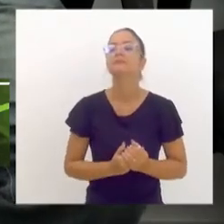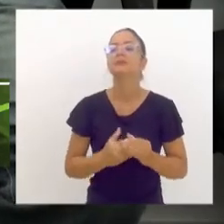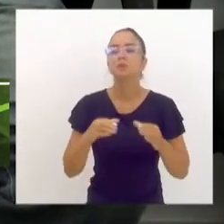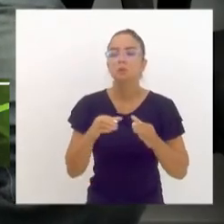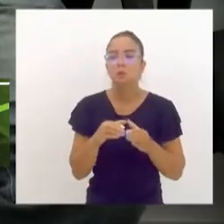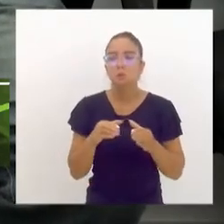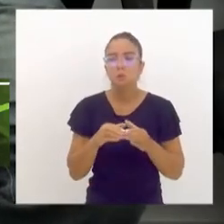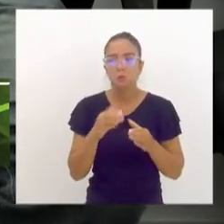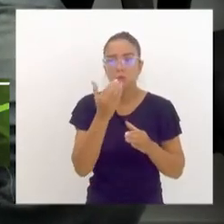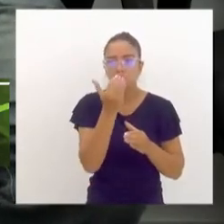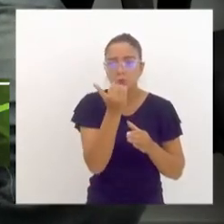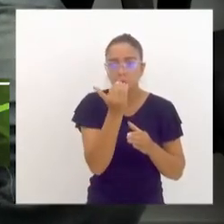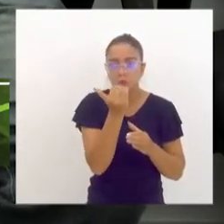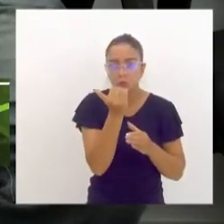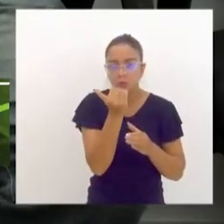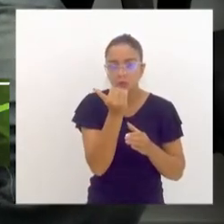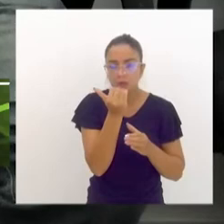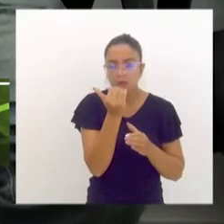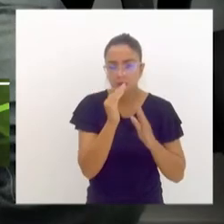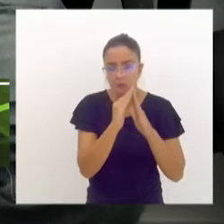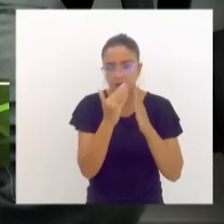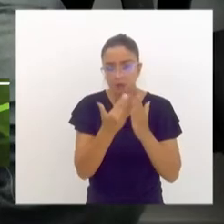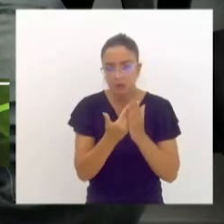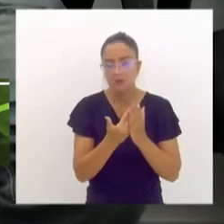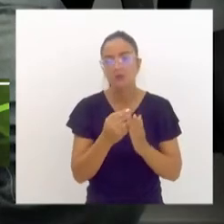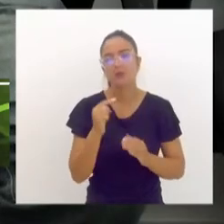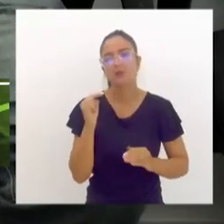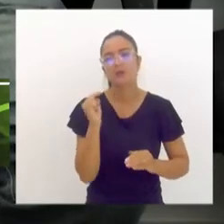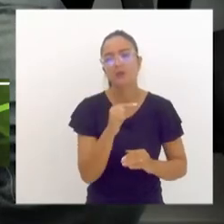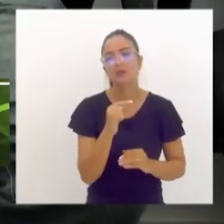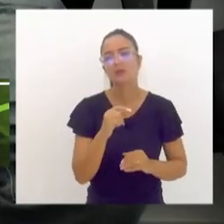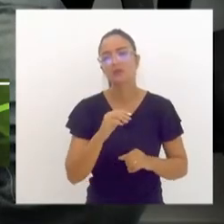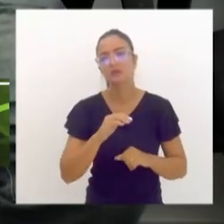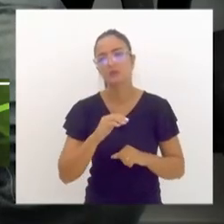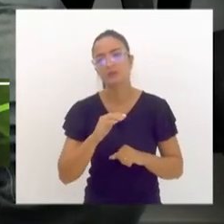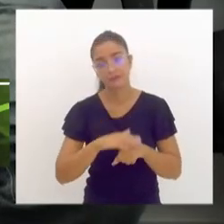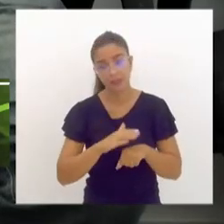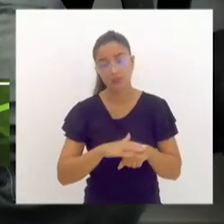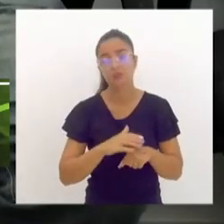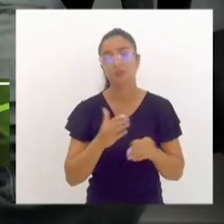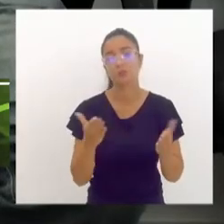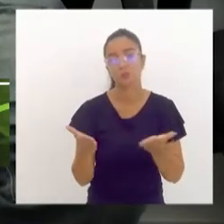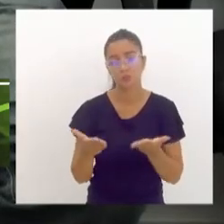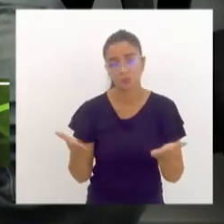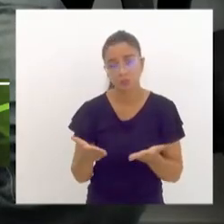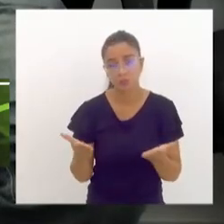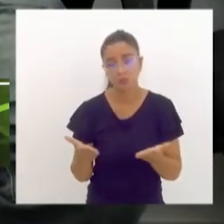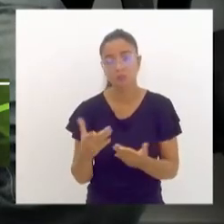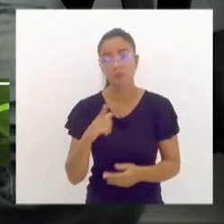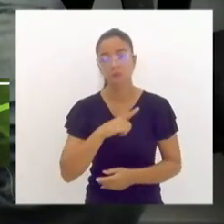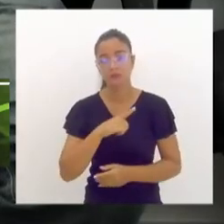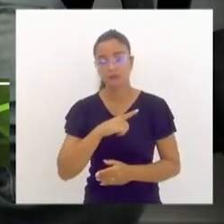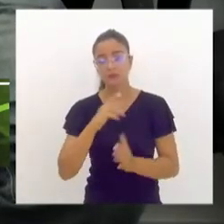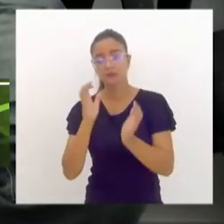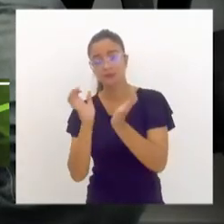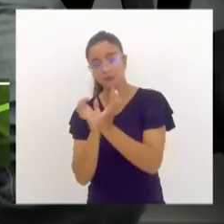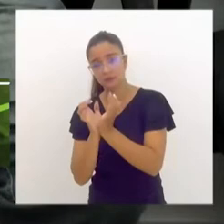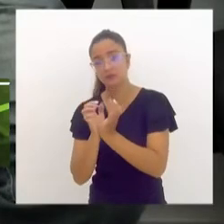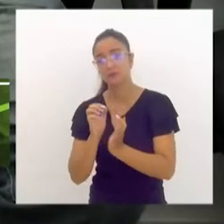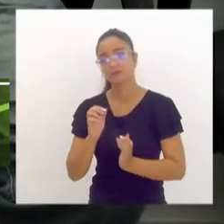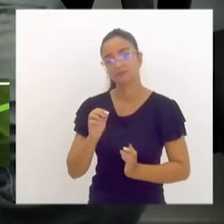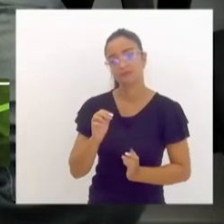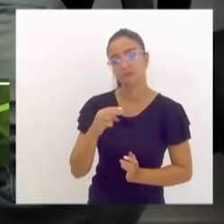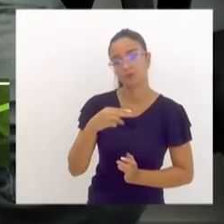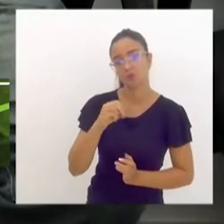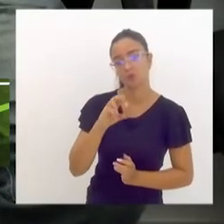Alimentação Escolar, o CAI Rio de Janeiro, tem feito. Hoje nós temos uma equipe no Noroeste Fluminense